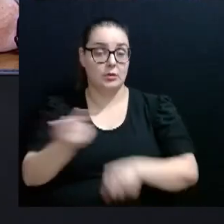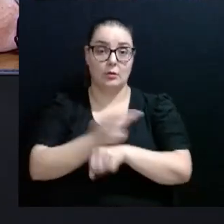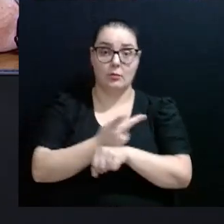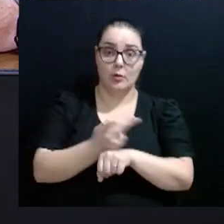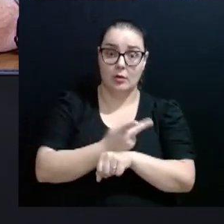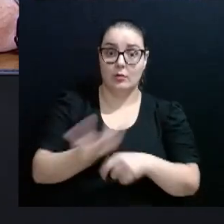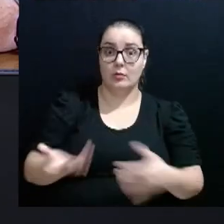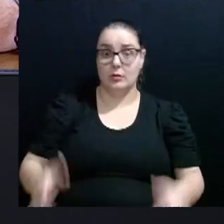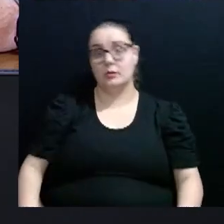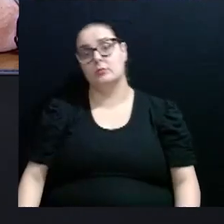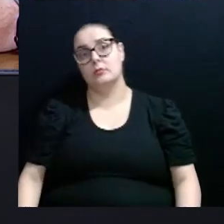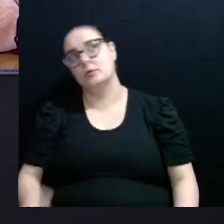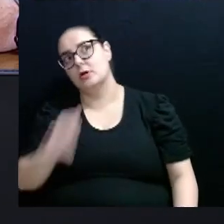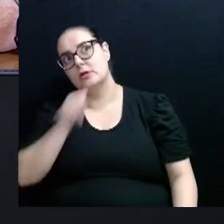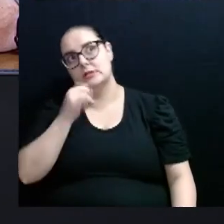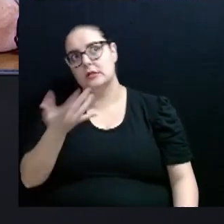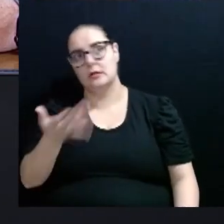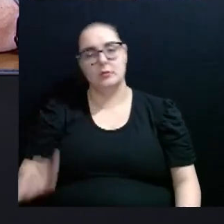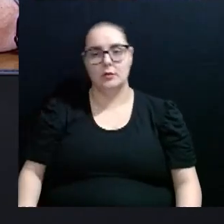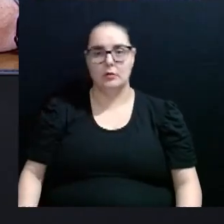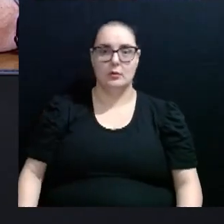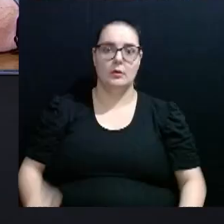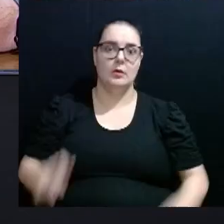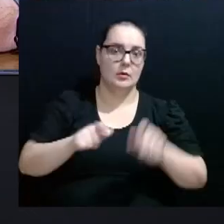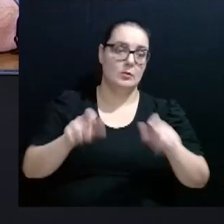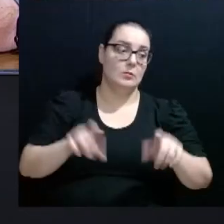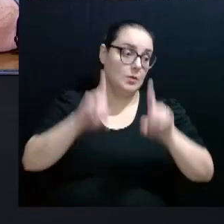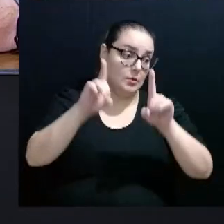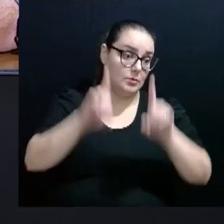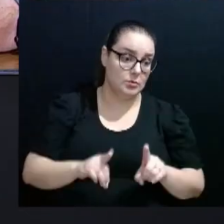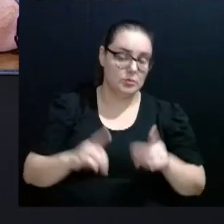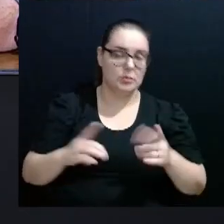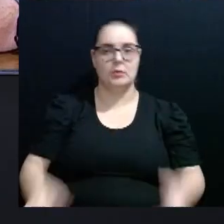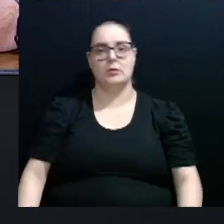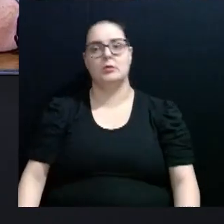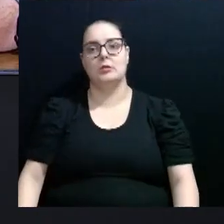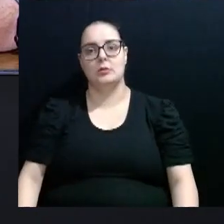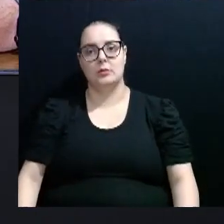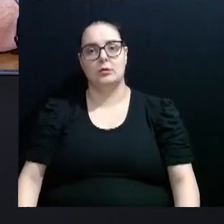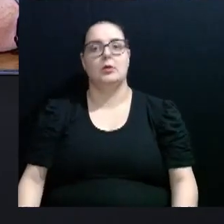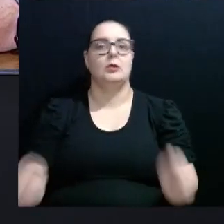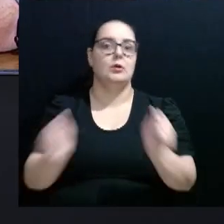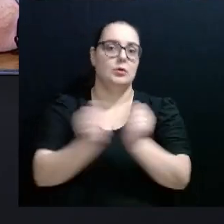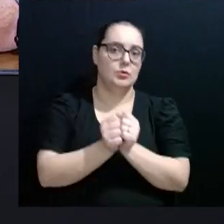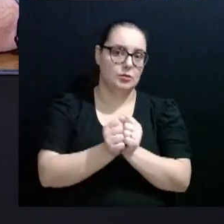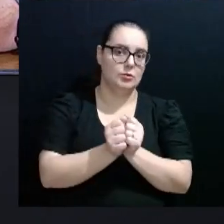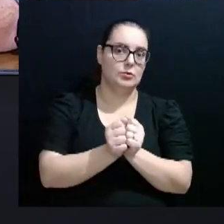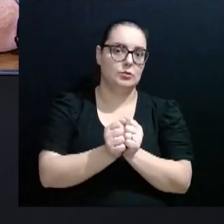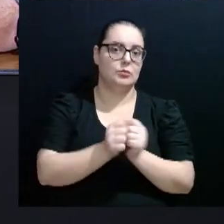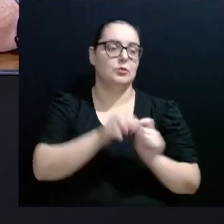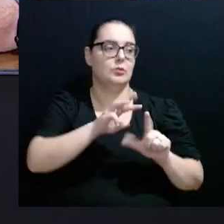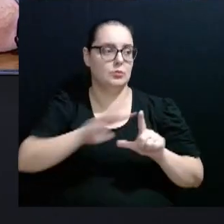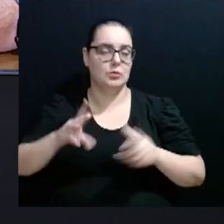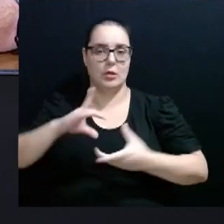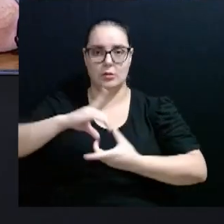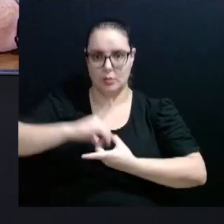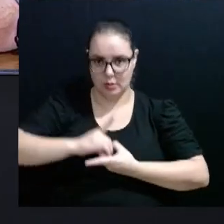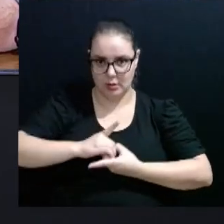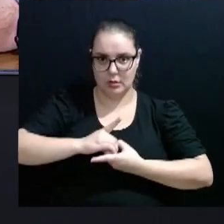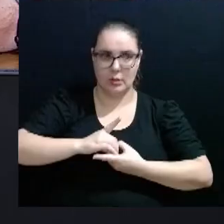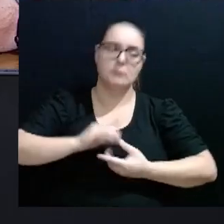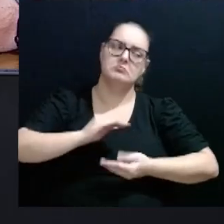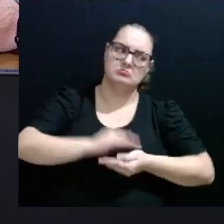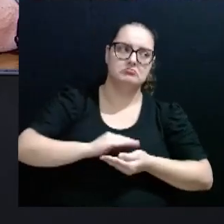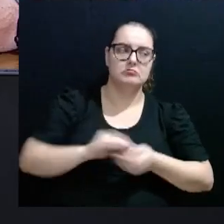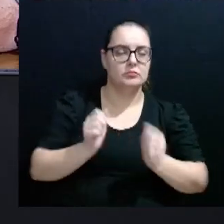por exemplo, pessoas com deficiências que podem, junto ao site do Detran, até mesmo Poupa Tempo, verificar se